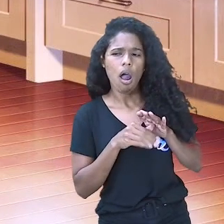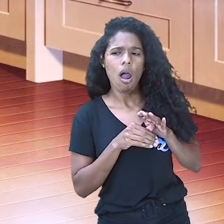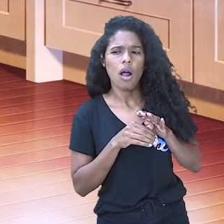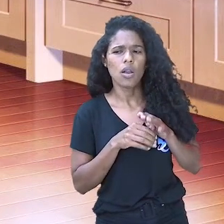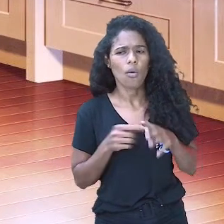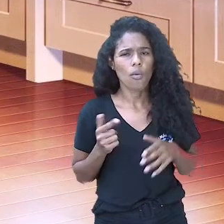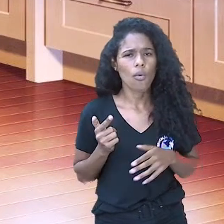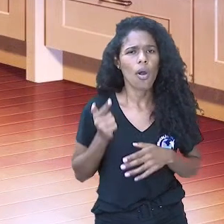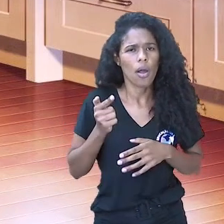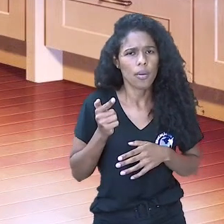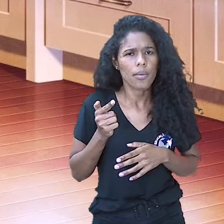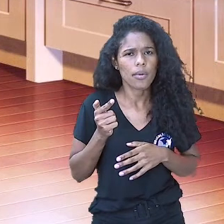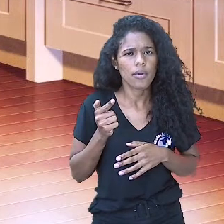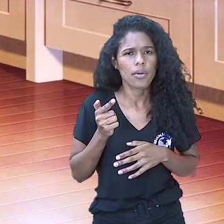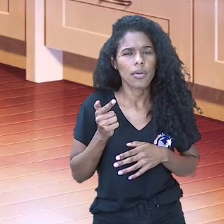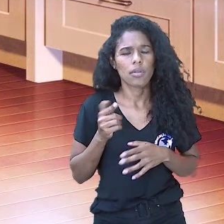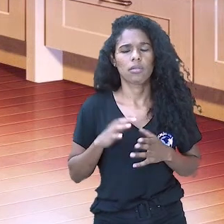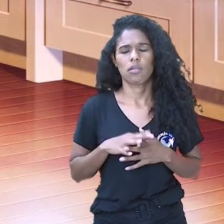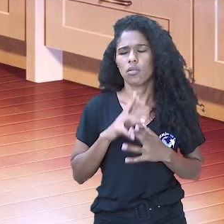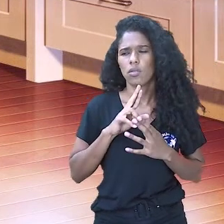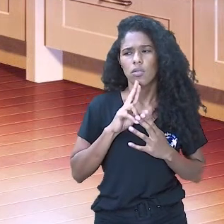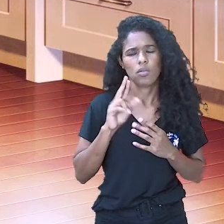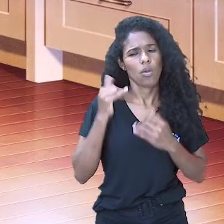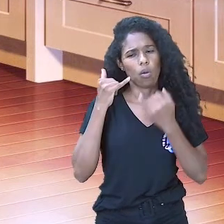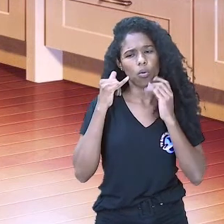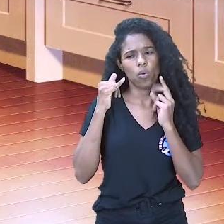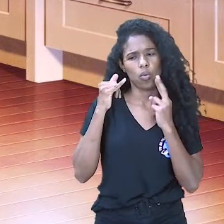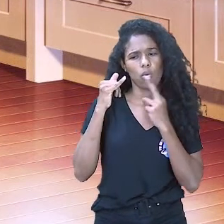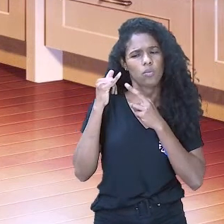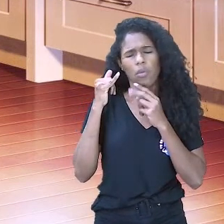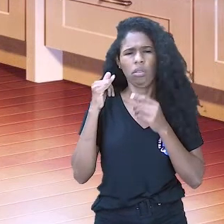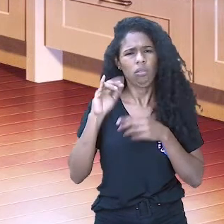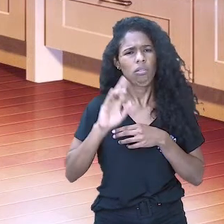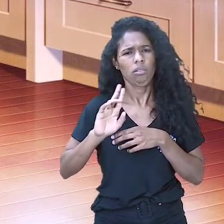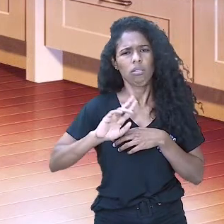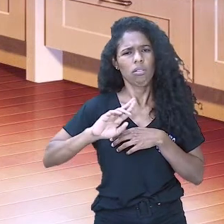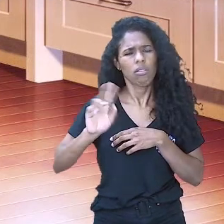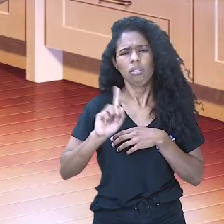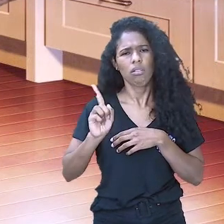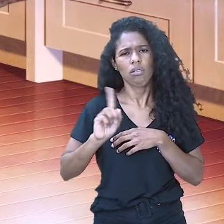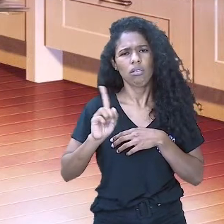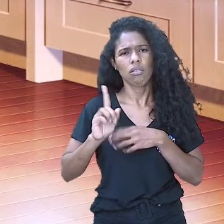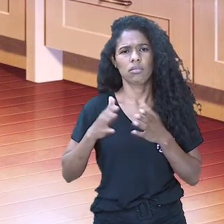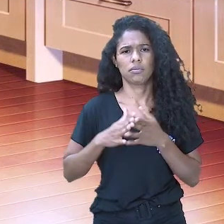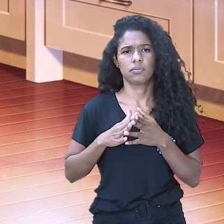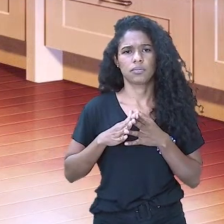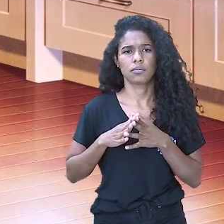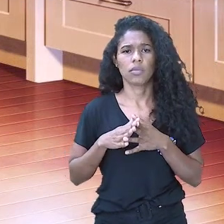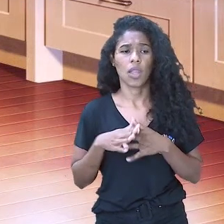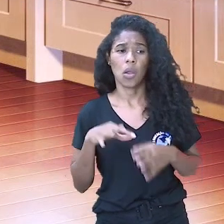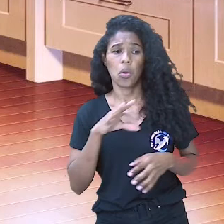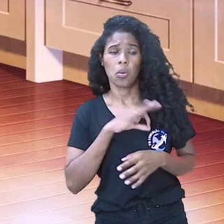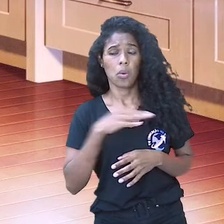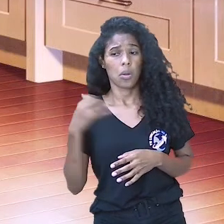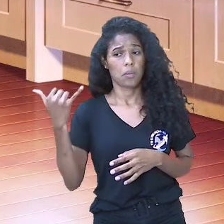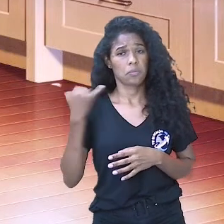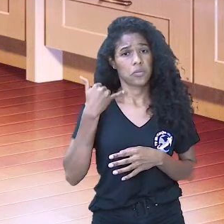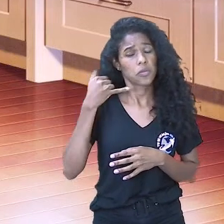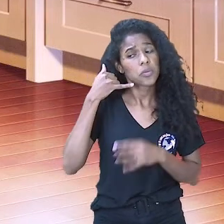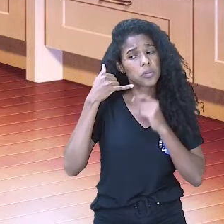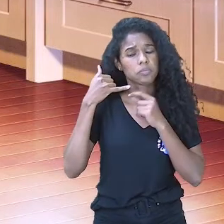viatura por perto para me ajudar, mas iriam mandar alguém assim que fosse possível. 1 minuto